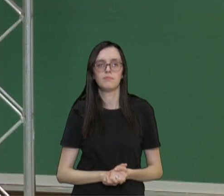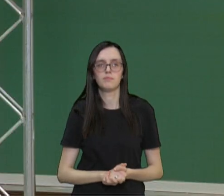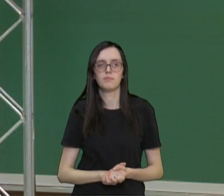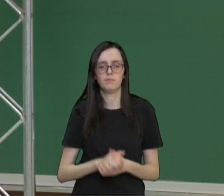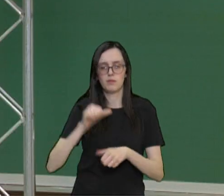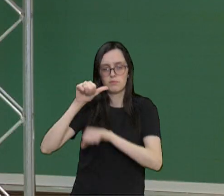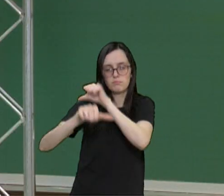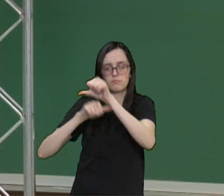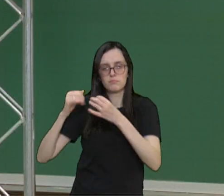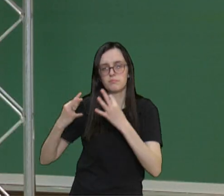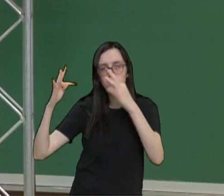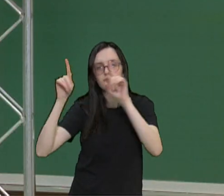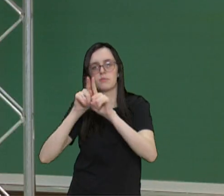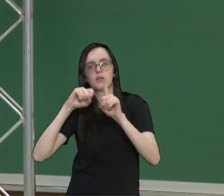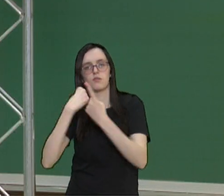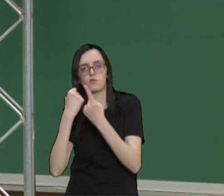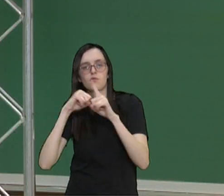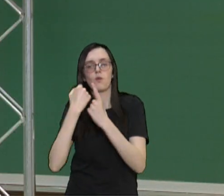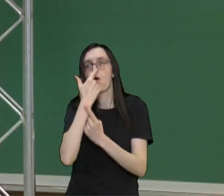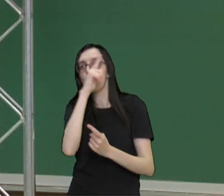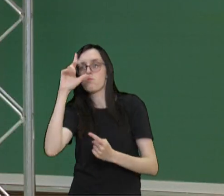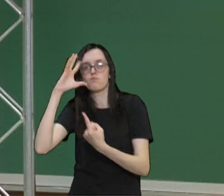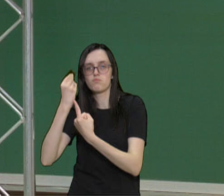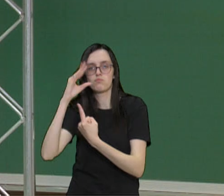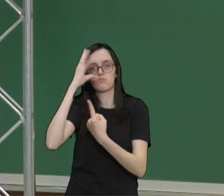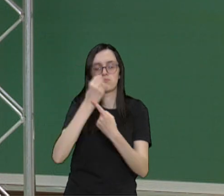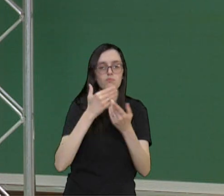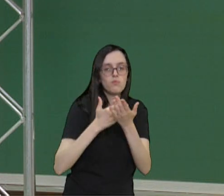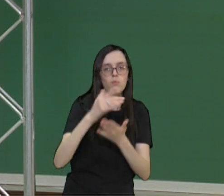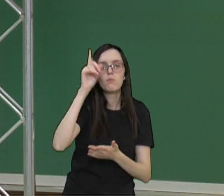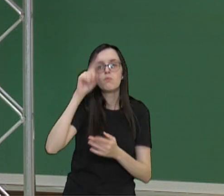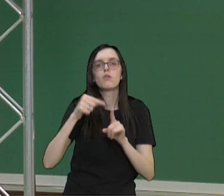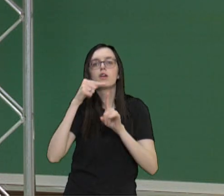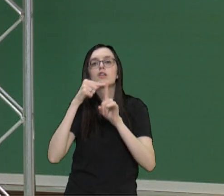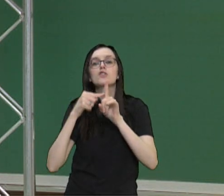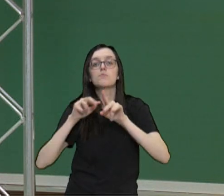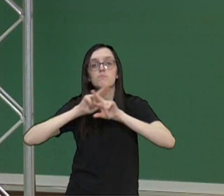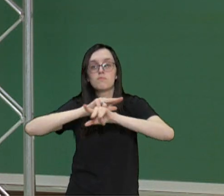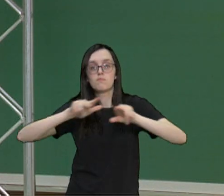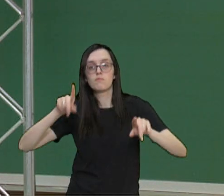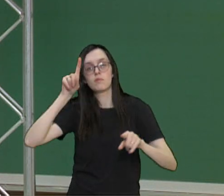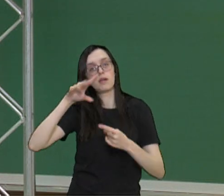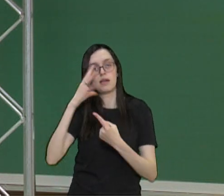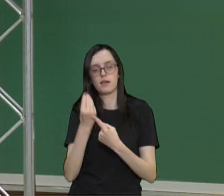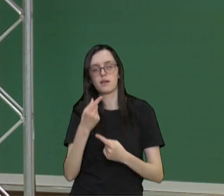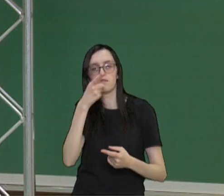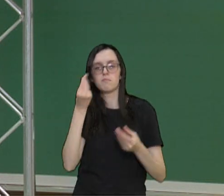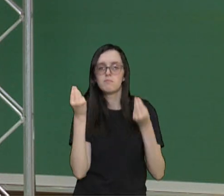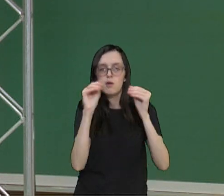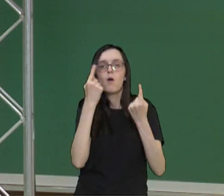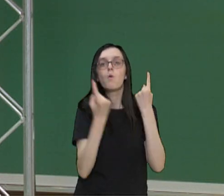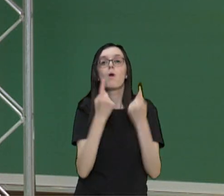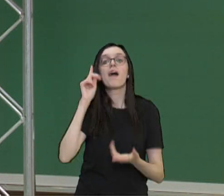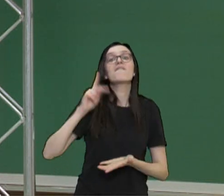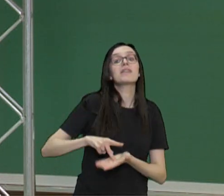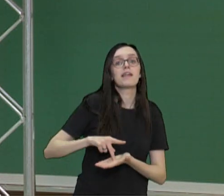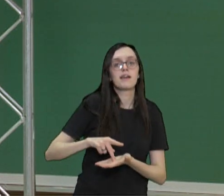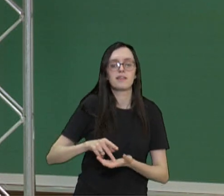mudanças tecnológicas e sociais, outras artes entraram para o hall dos tipos de arte. Marque a alternativa